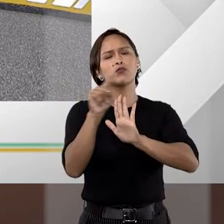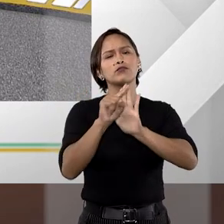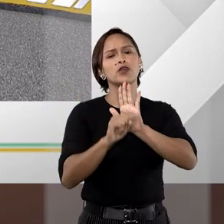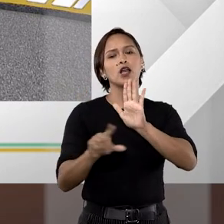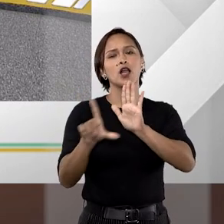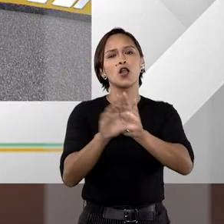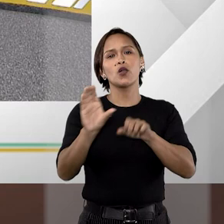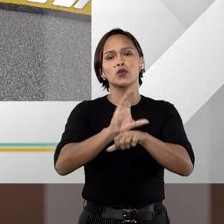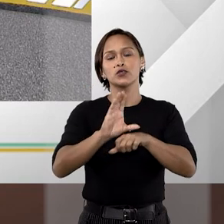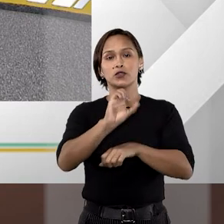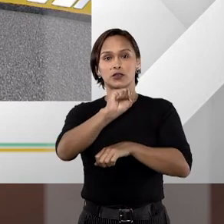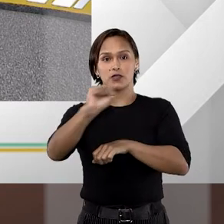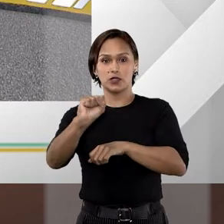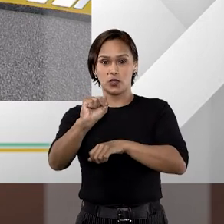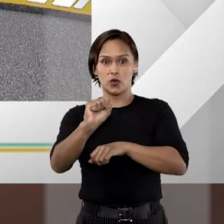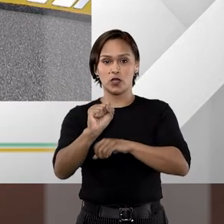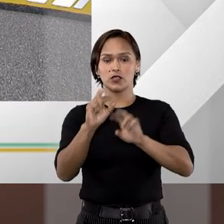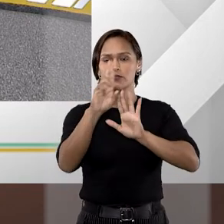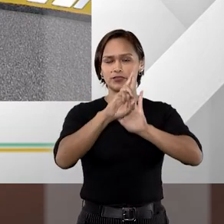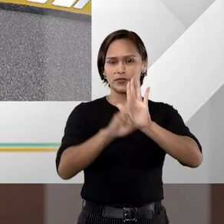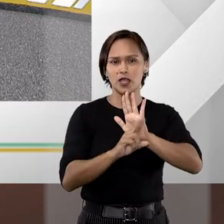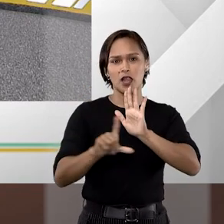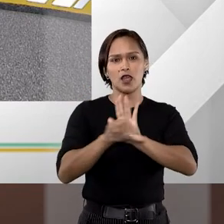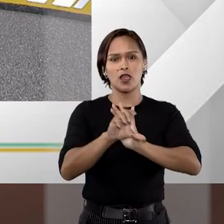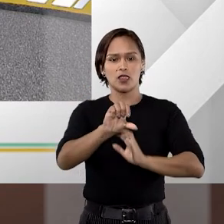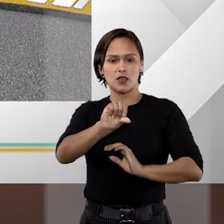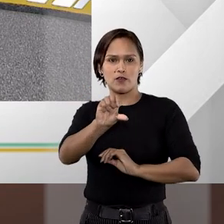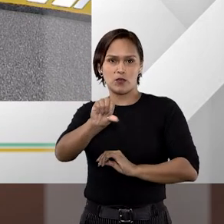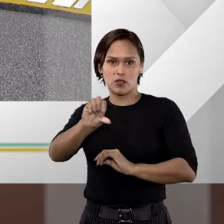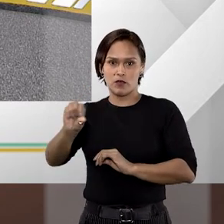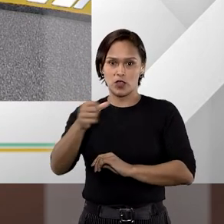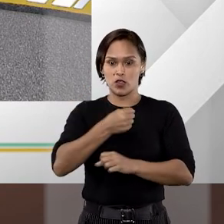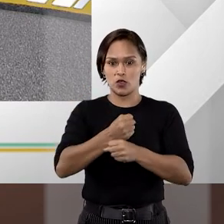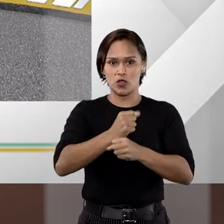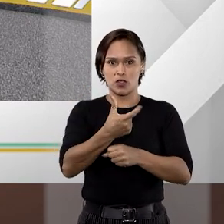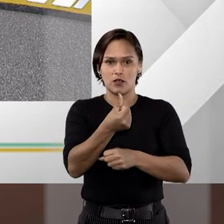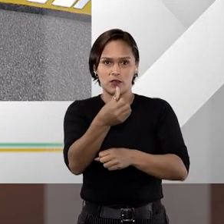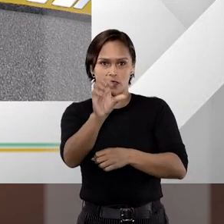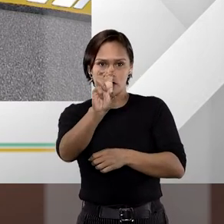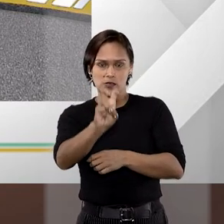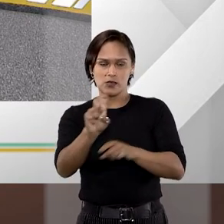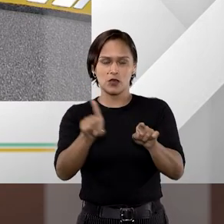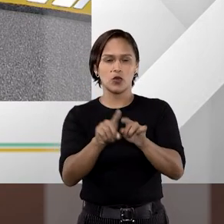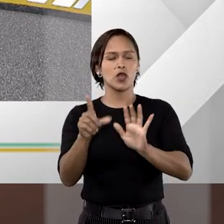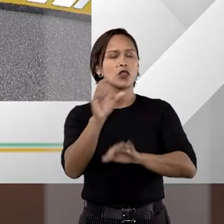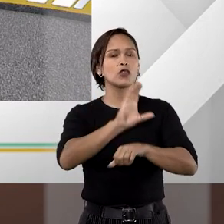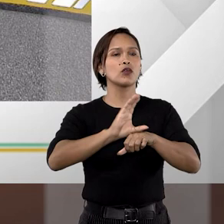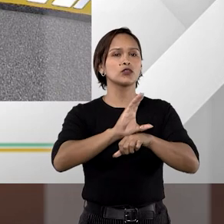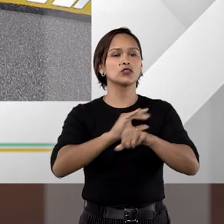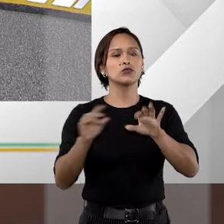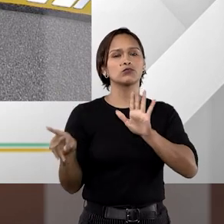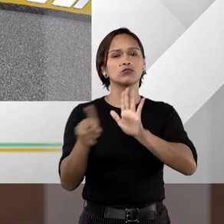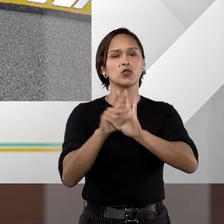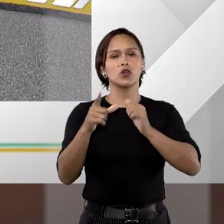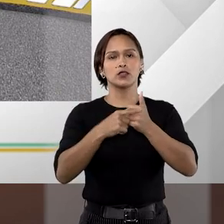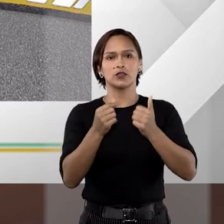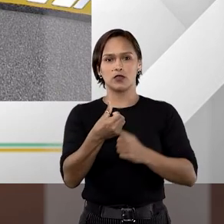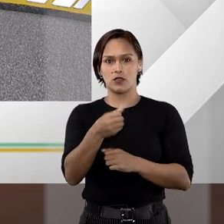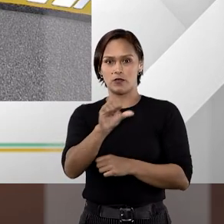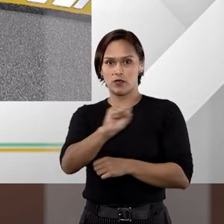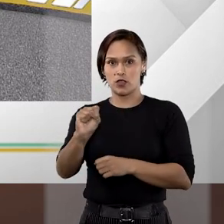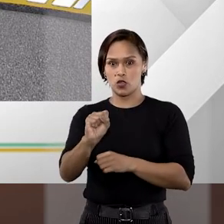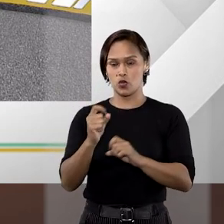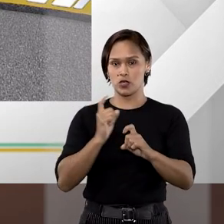estão previstos na Constituição de 88 e são regulamentados pela lei 9099/95 e a nossa Constituição prevê o